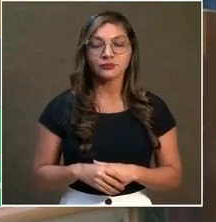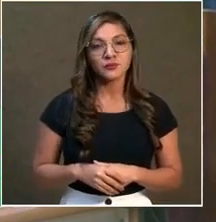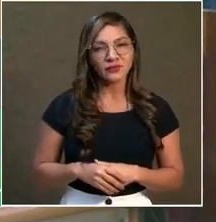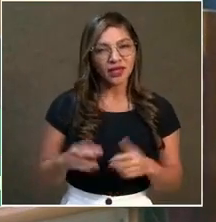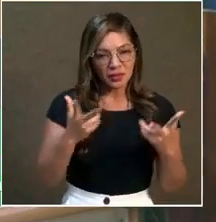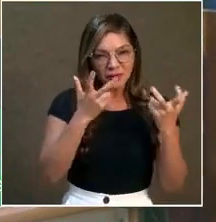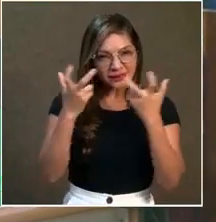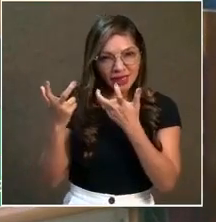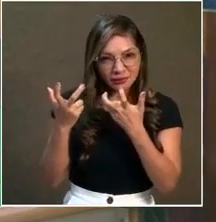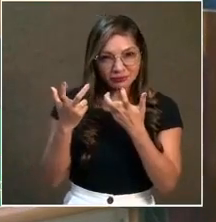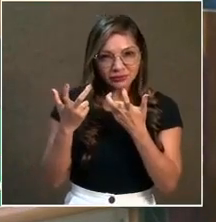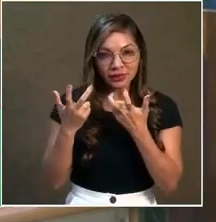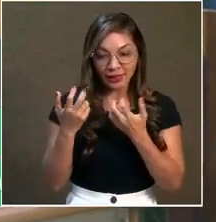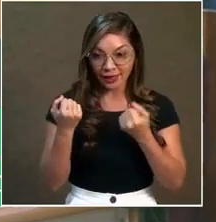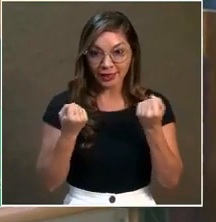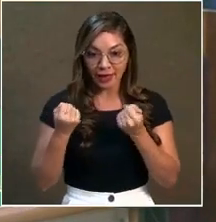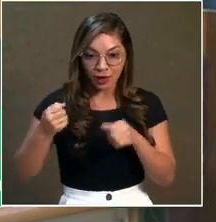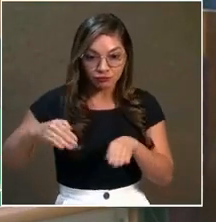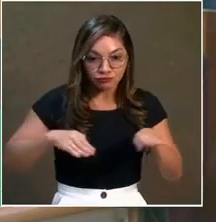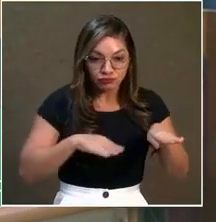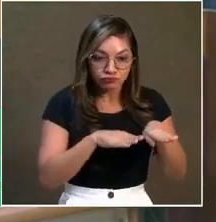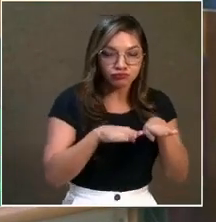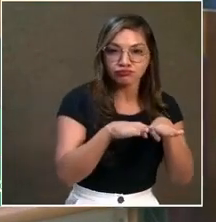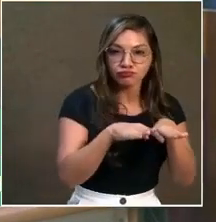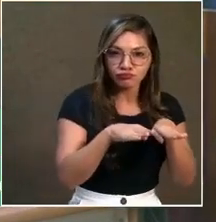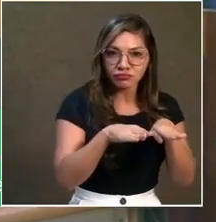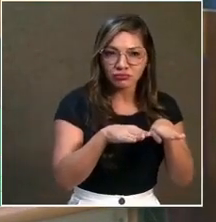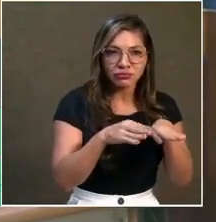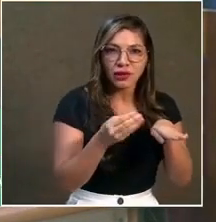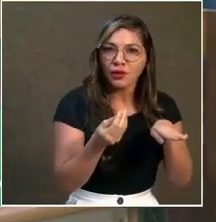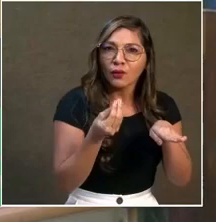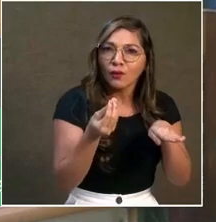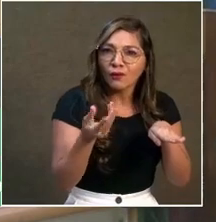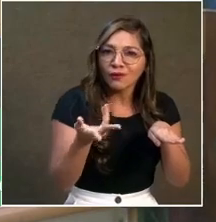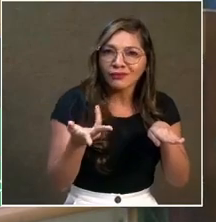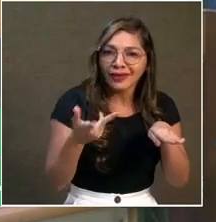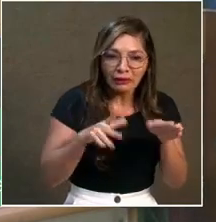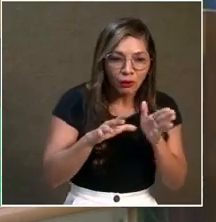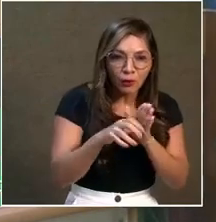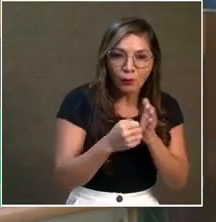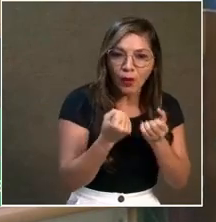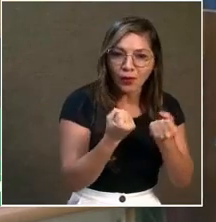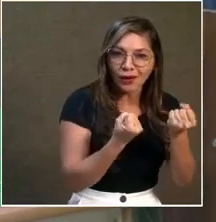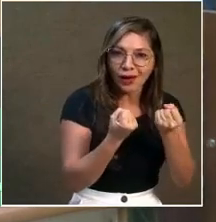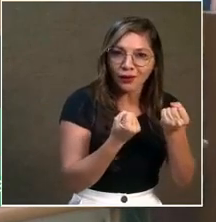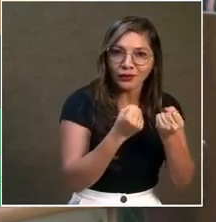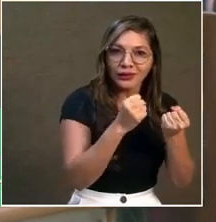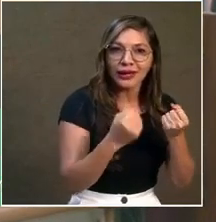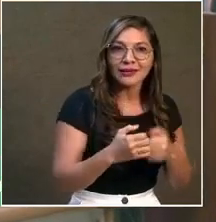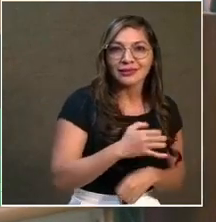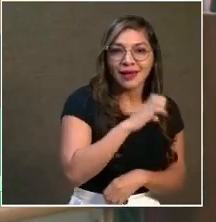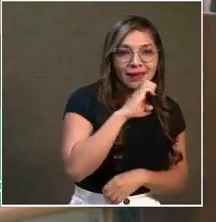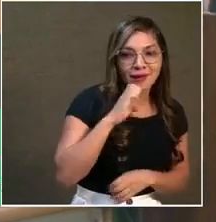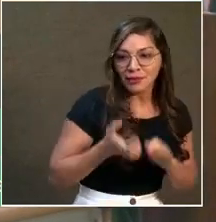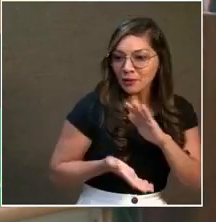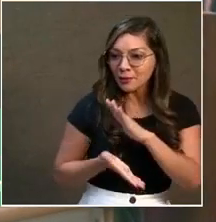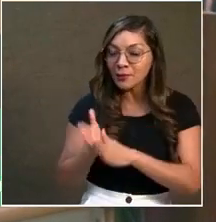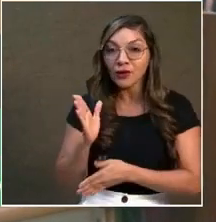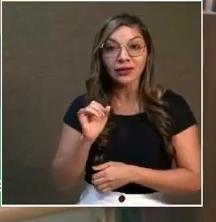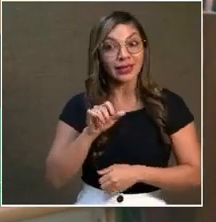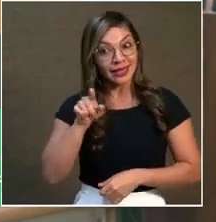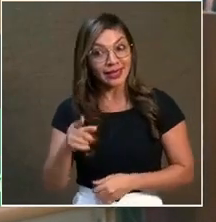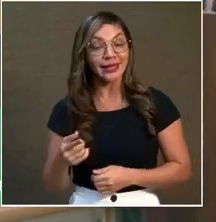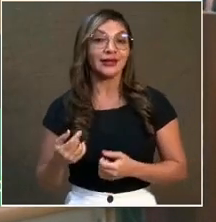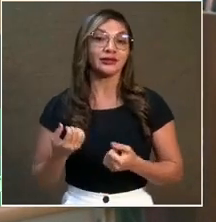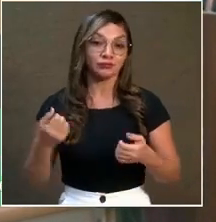Vocês percebem que ele chegou no carro da vítima? Como que vou falar que ele roubou o carro da vítima para ir embora, se ele chegou